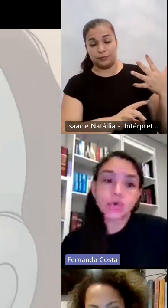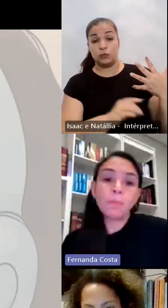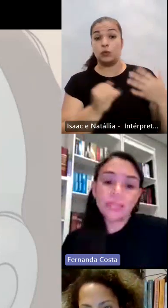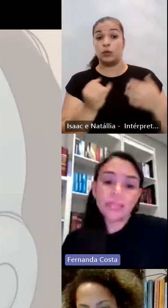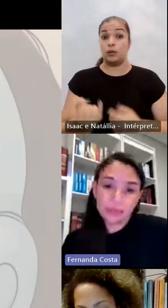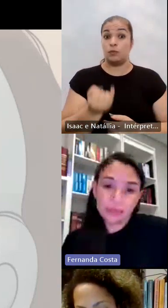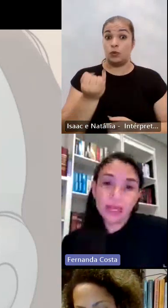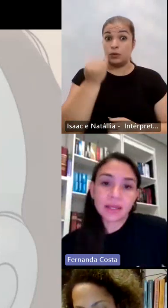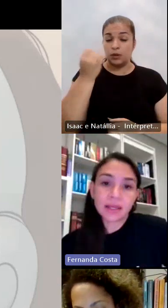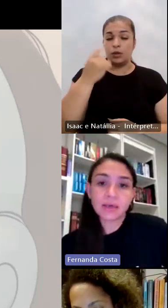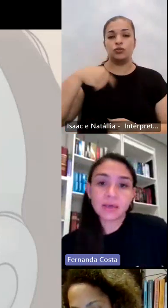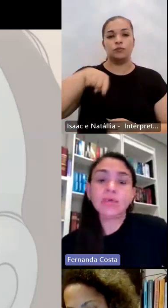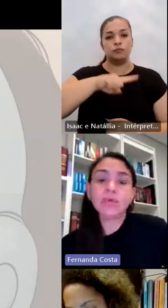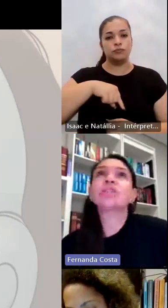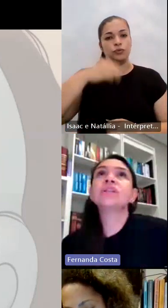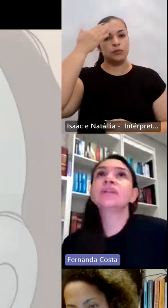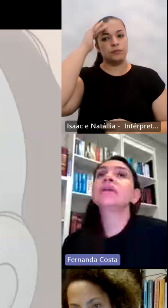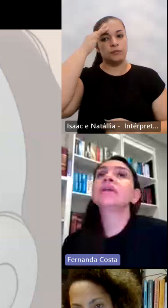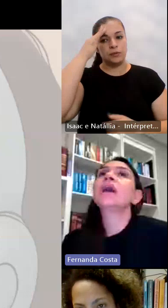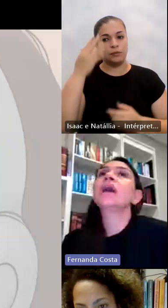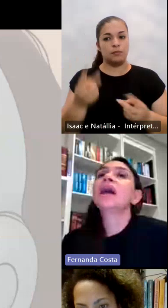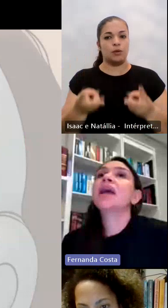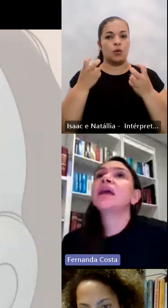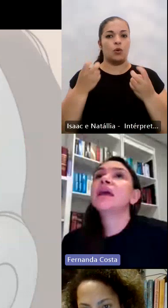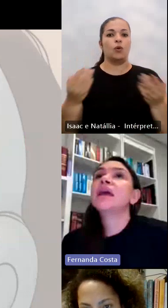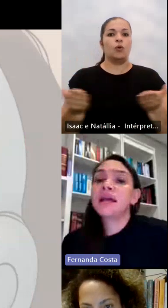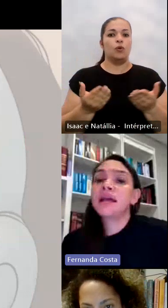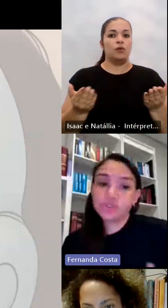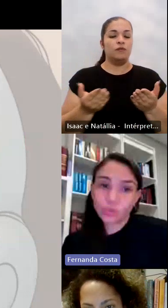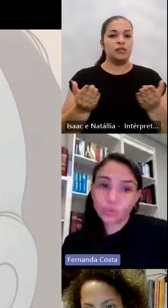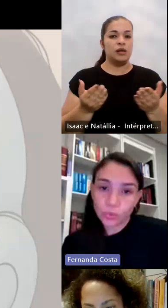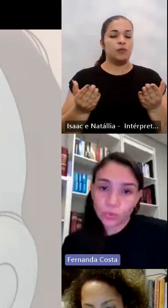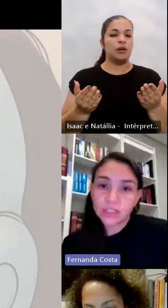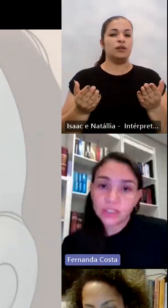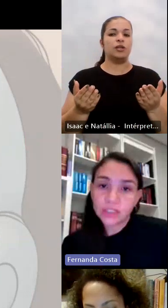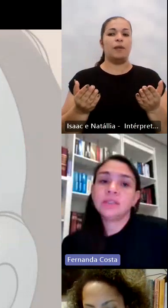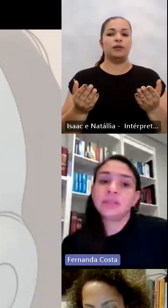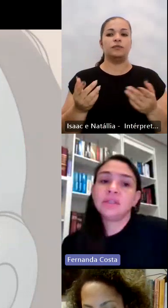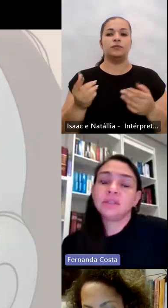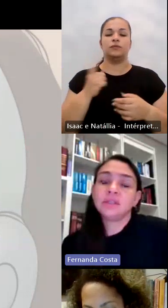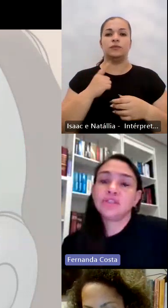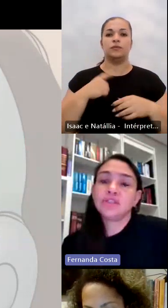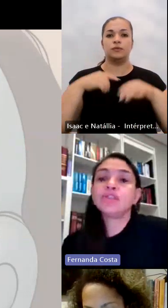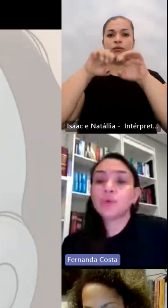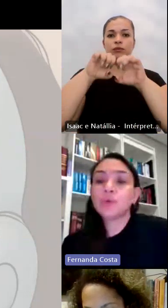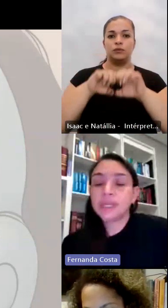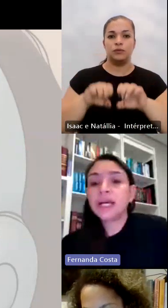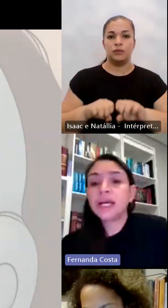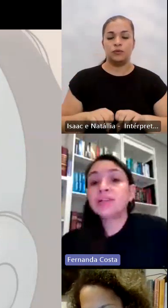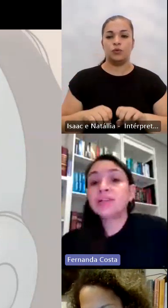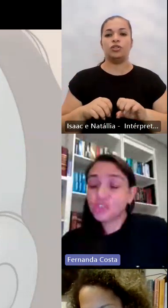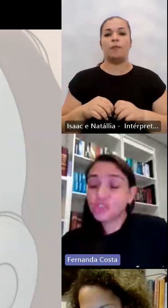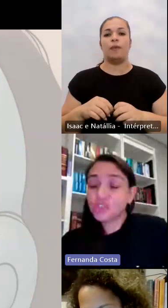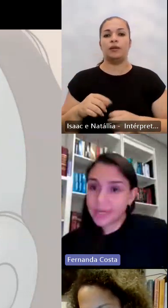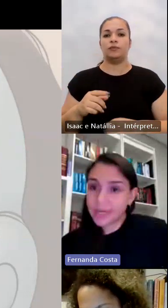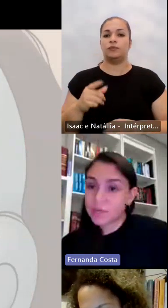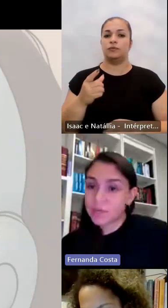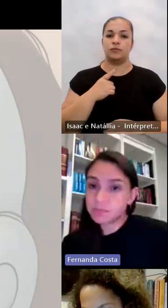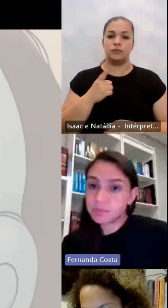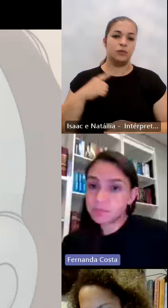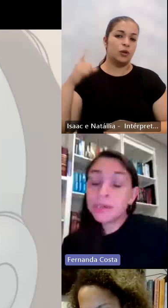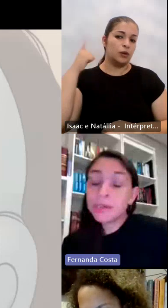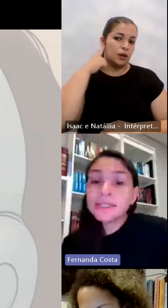gente compreenda aqui hoje que essa estrutura que a gente chama de orelha, ela é dividida em